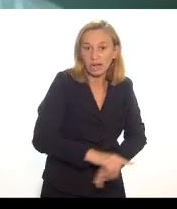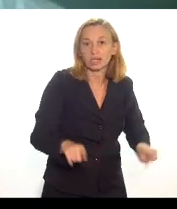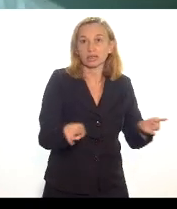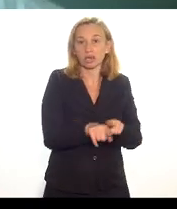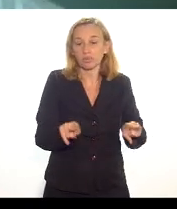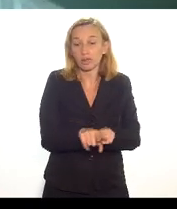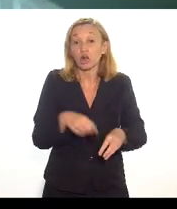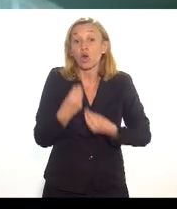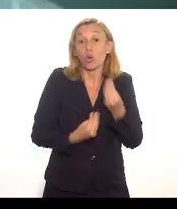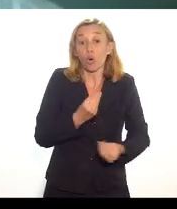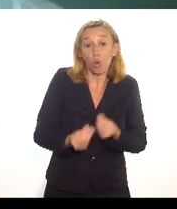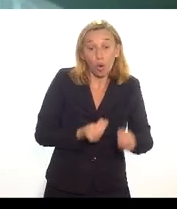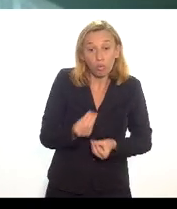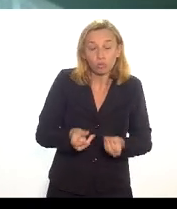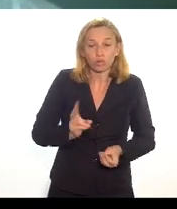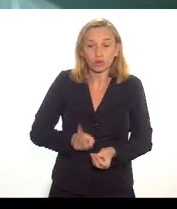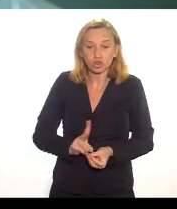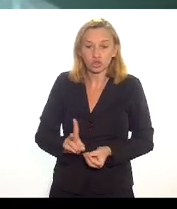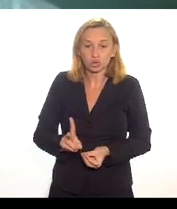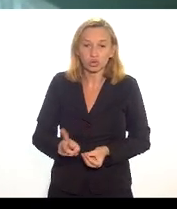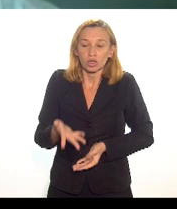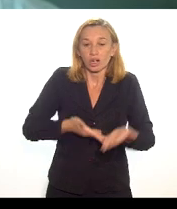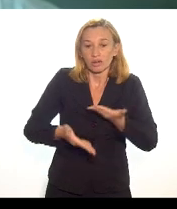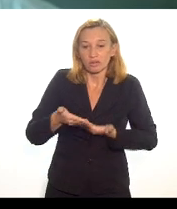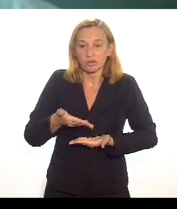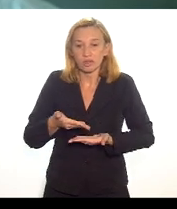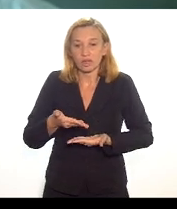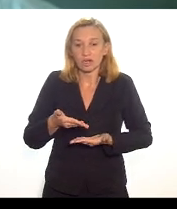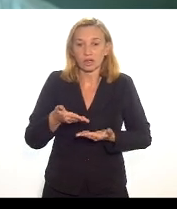tem sido, né, como as participações